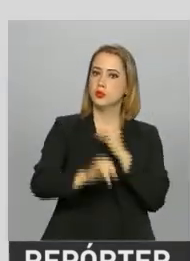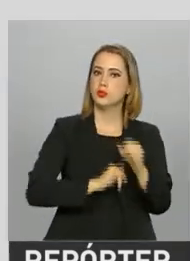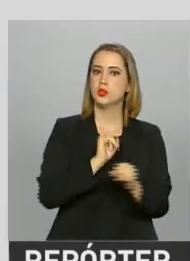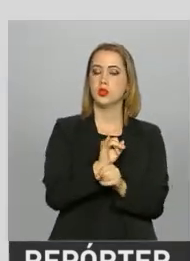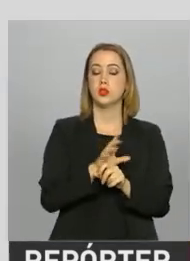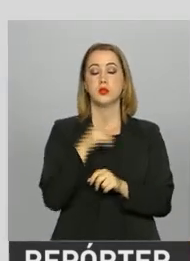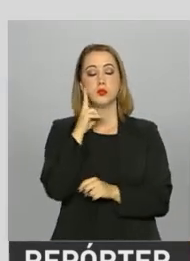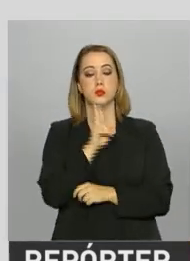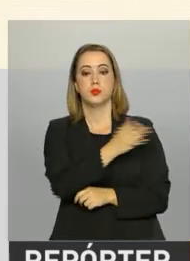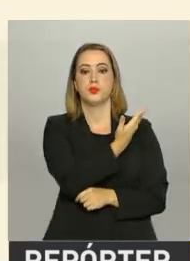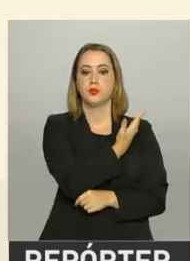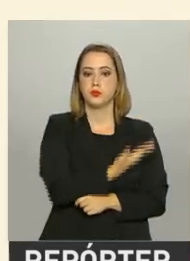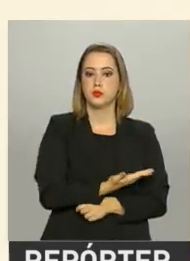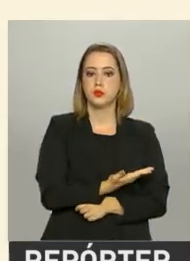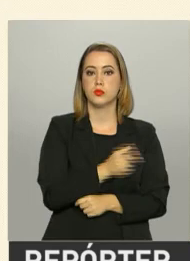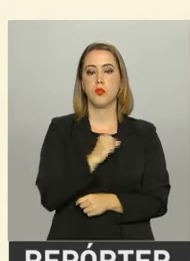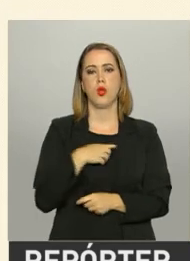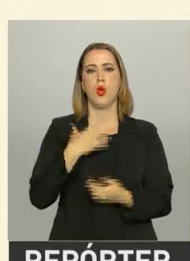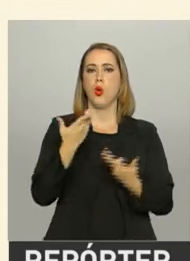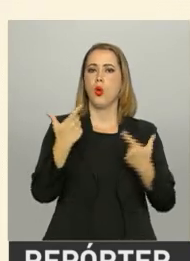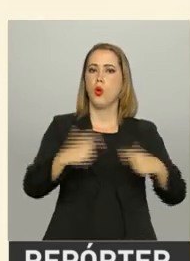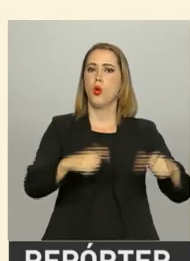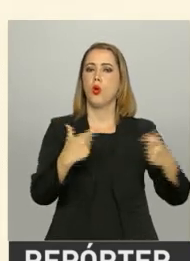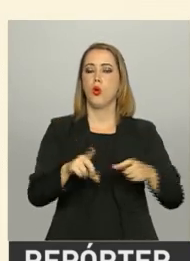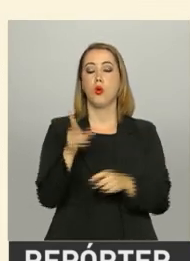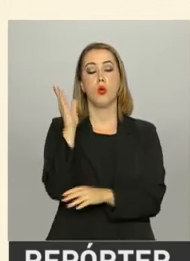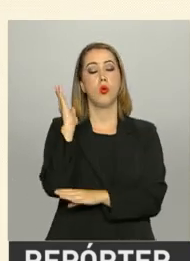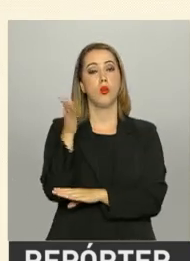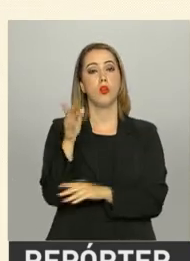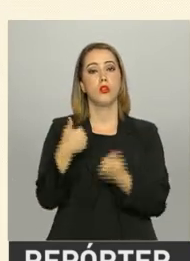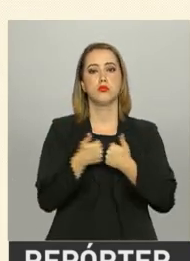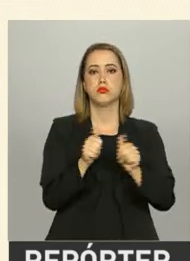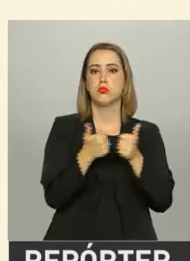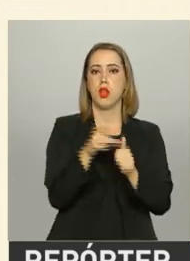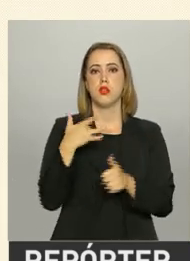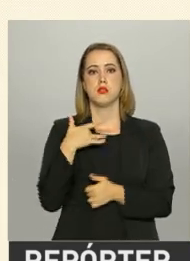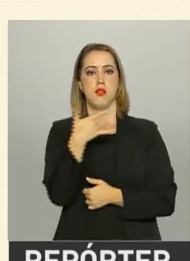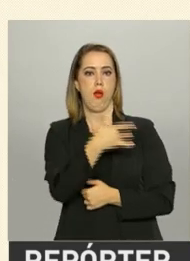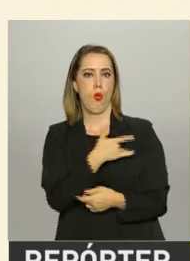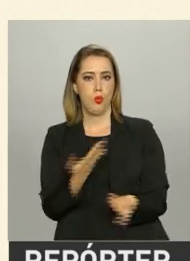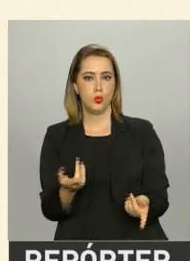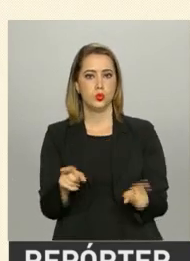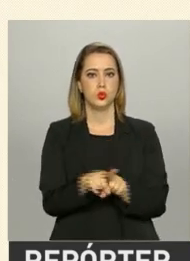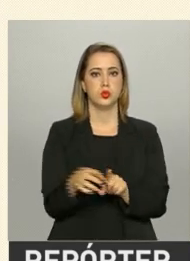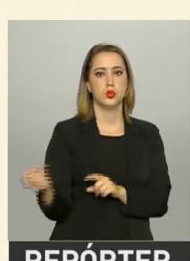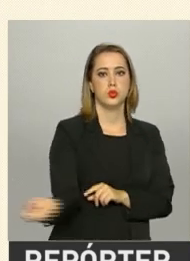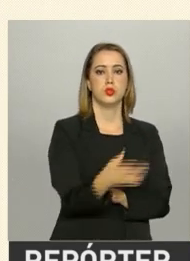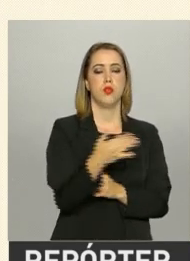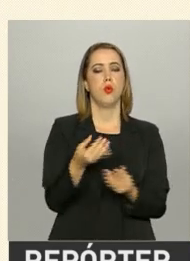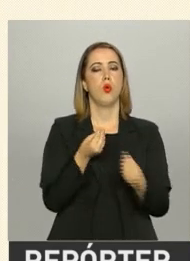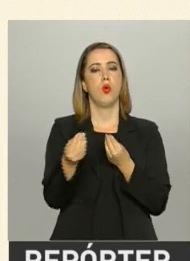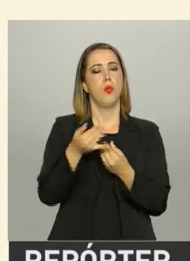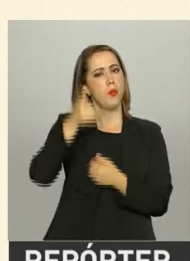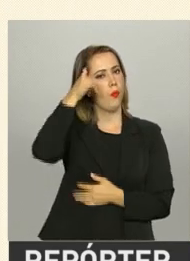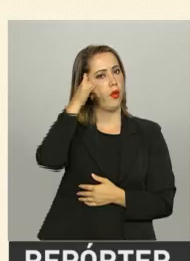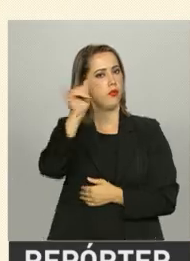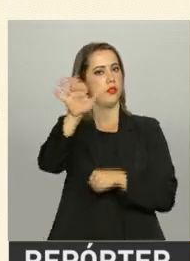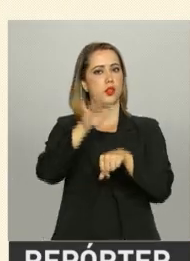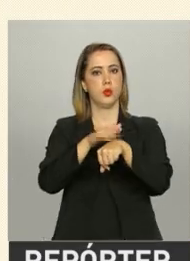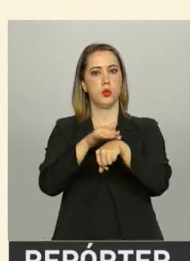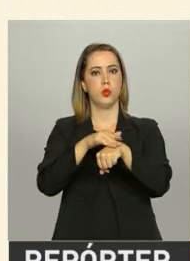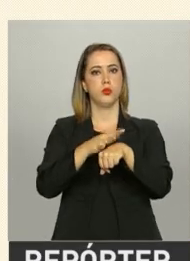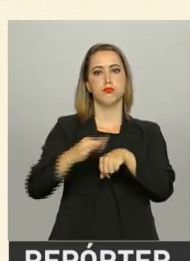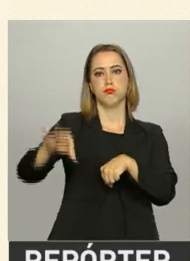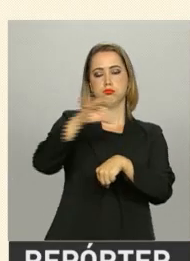tem informações sobre meios de transporte hospedagem e saúde a novidade é a seção sobre prevenção de doenças causadas pelo